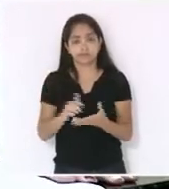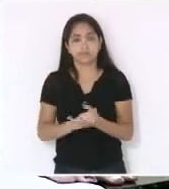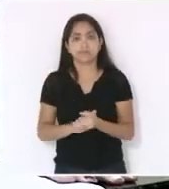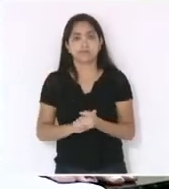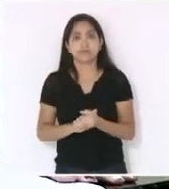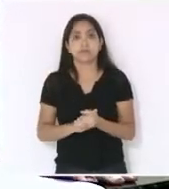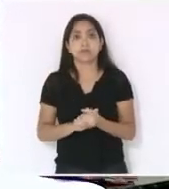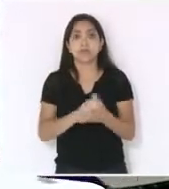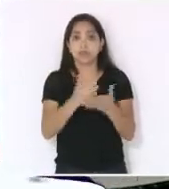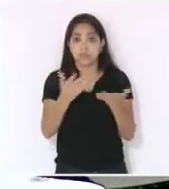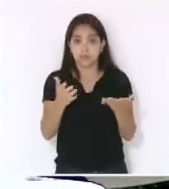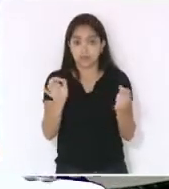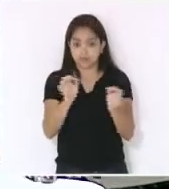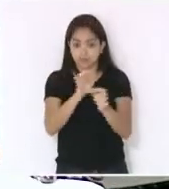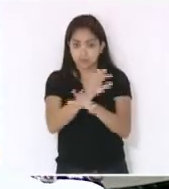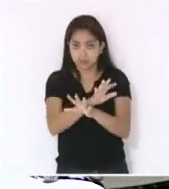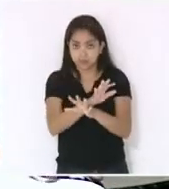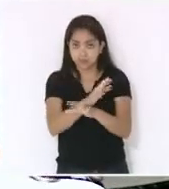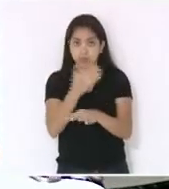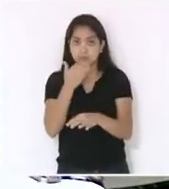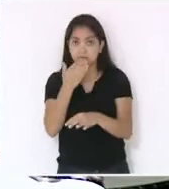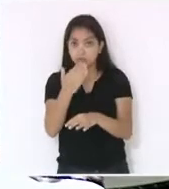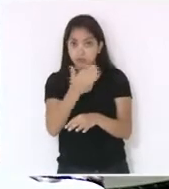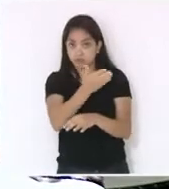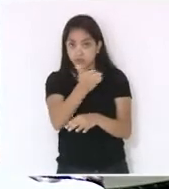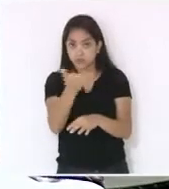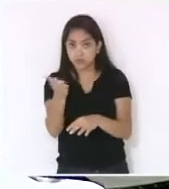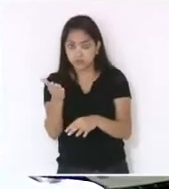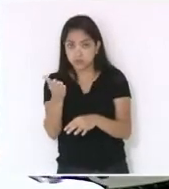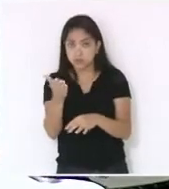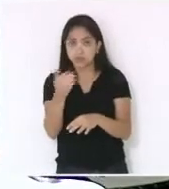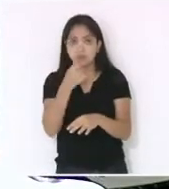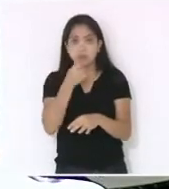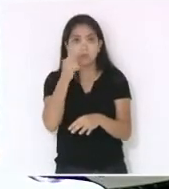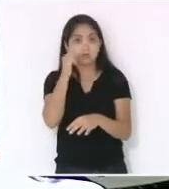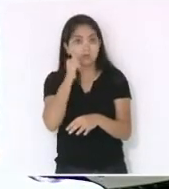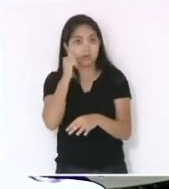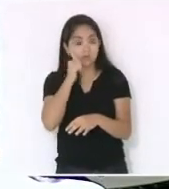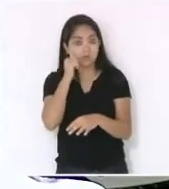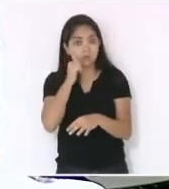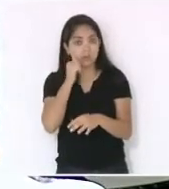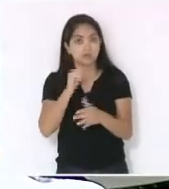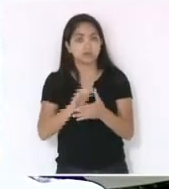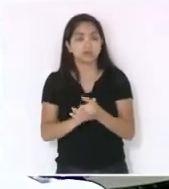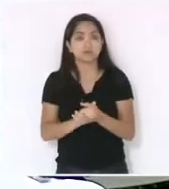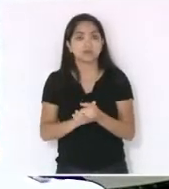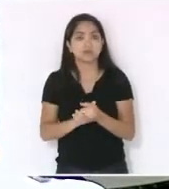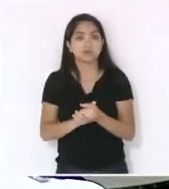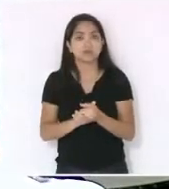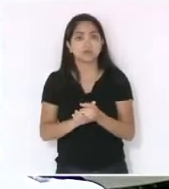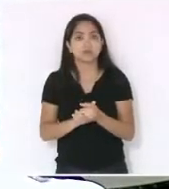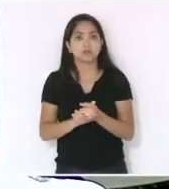E, para encerrar, eu queria pedir a todos e a todas que, de